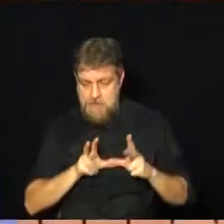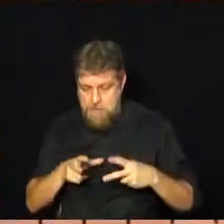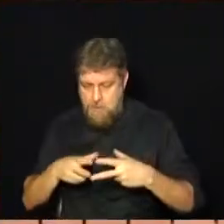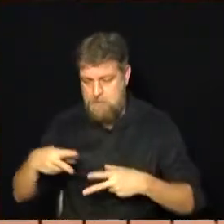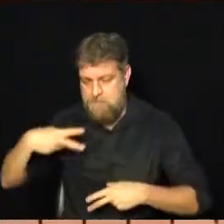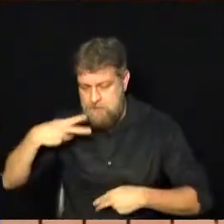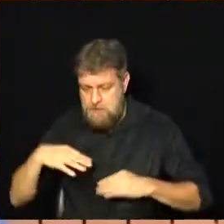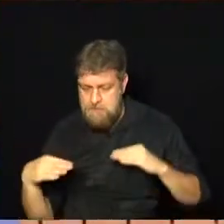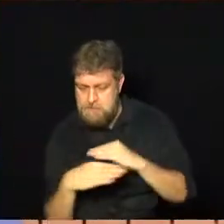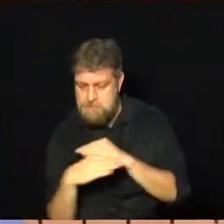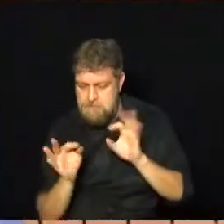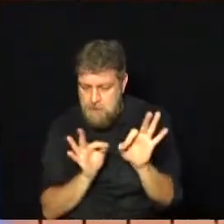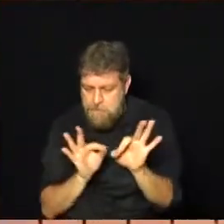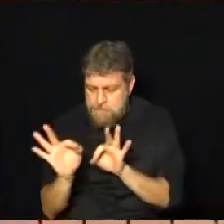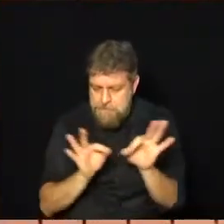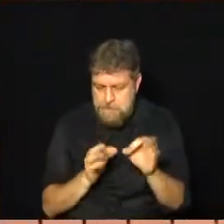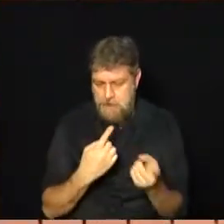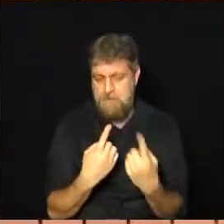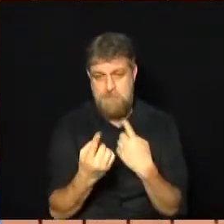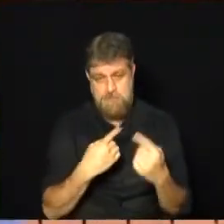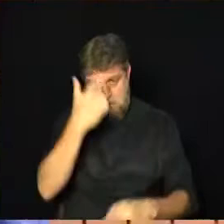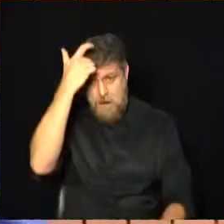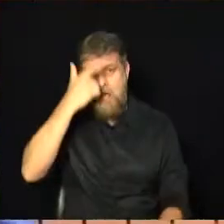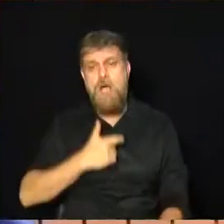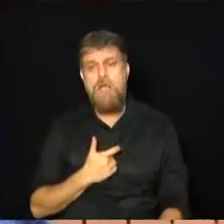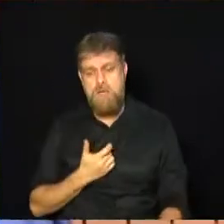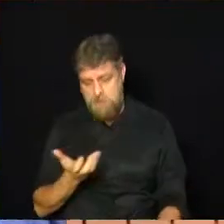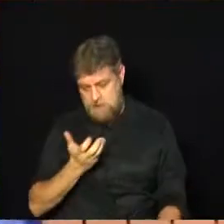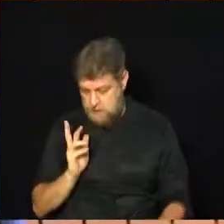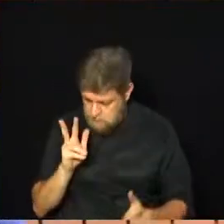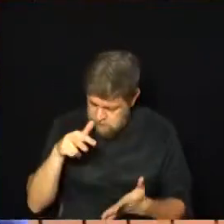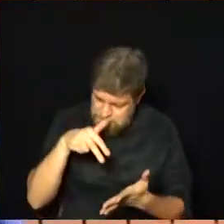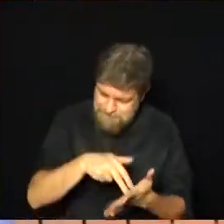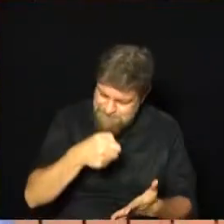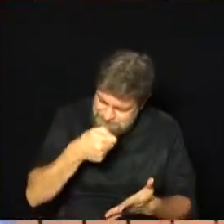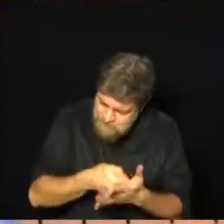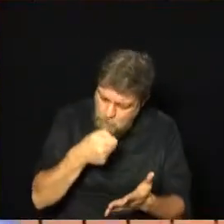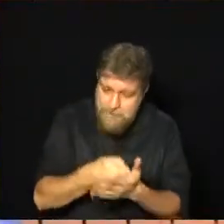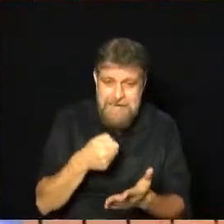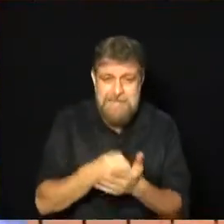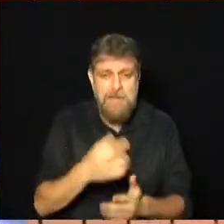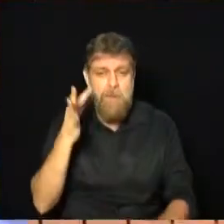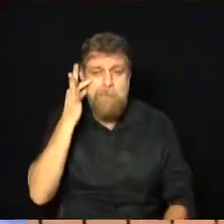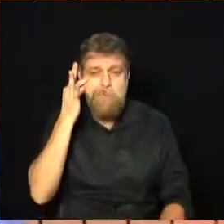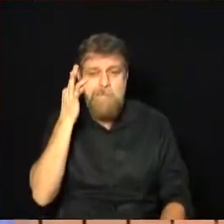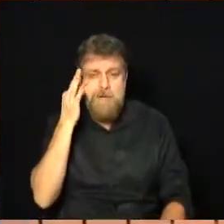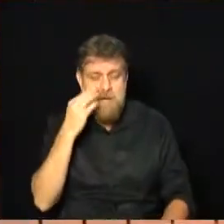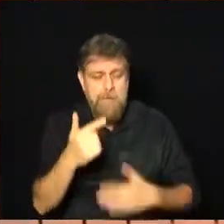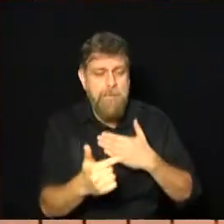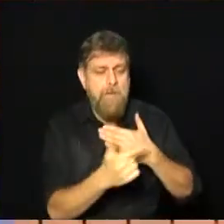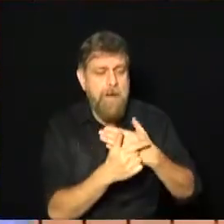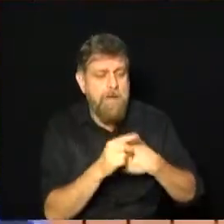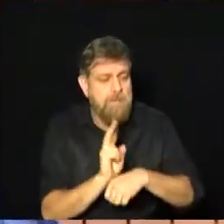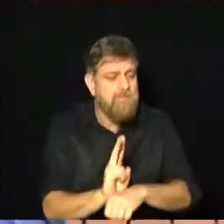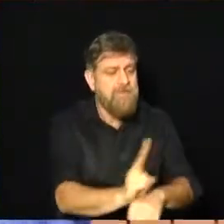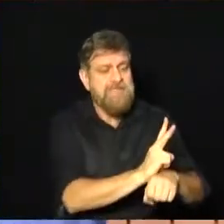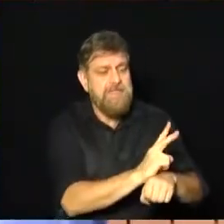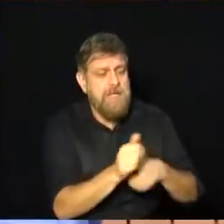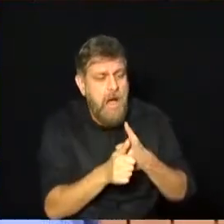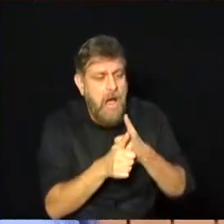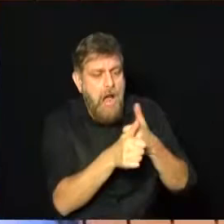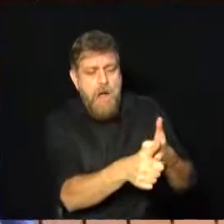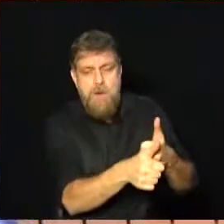Planejamento Viário aqui dessa casa, já me coloquei à disposição aqui, faço questão de estar fiscalizando e acompanhando todo